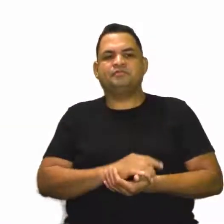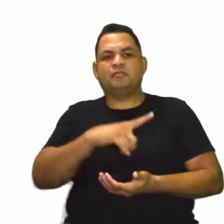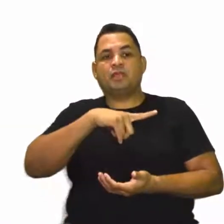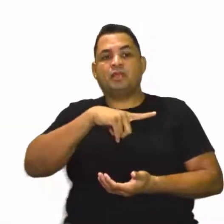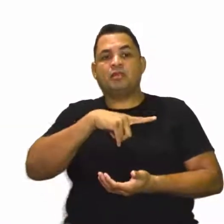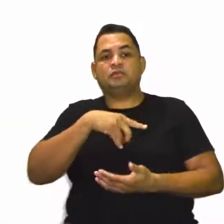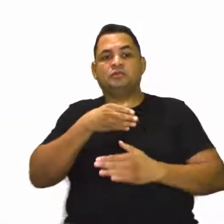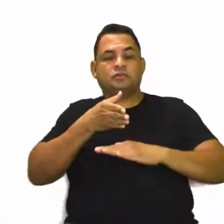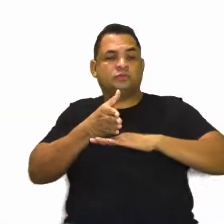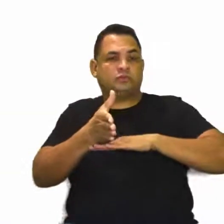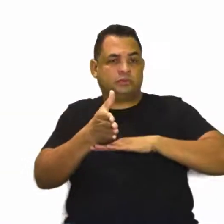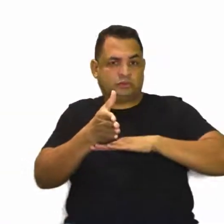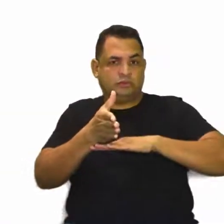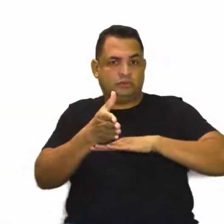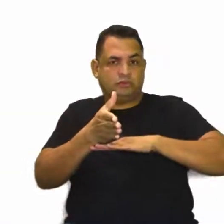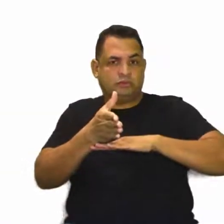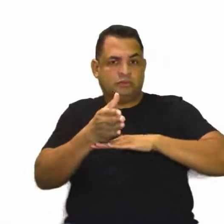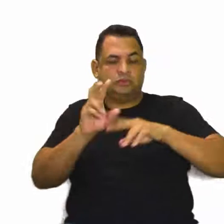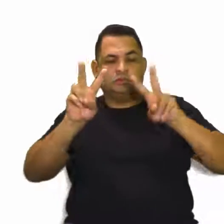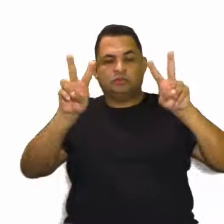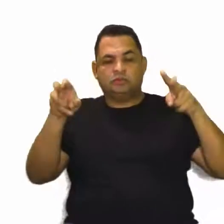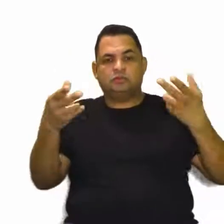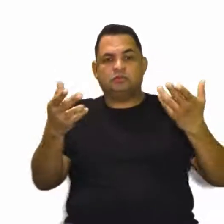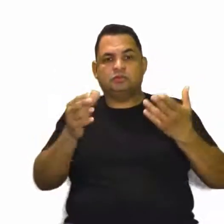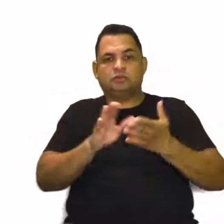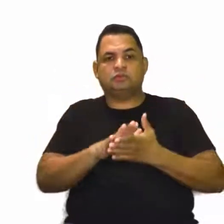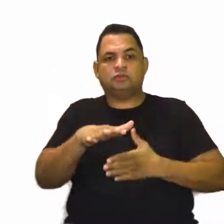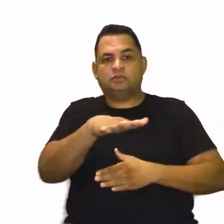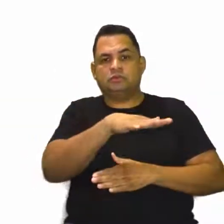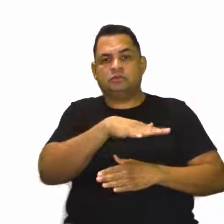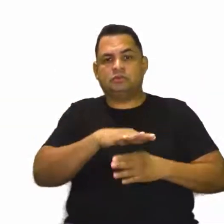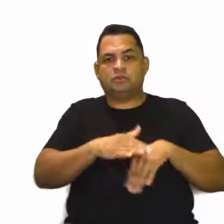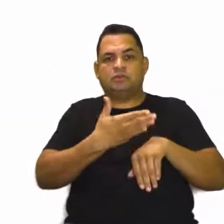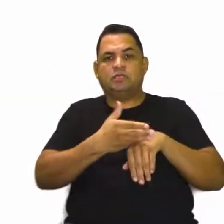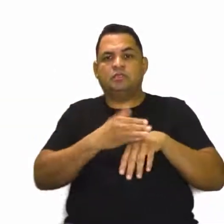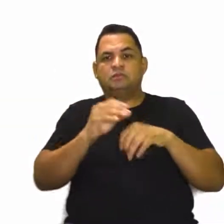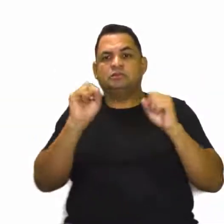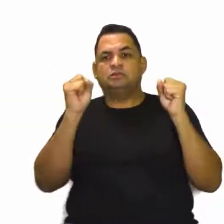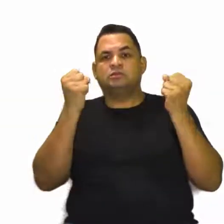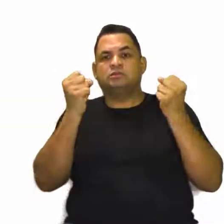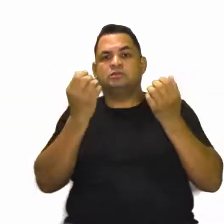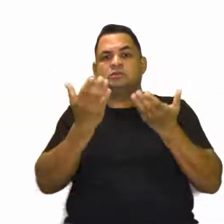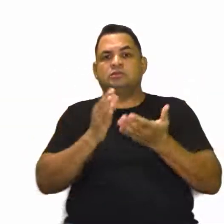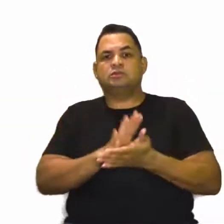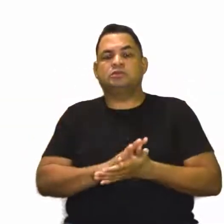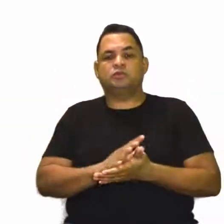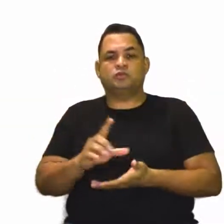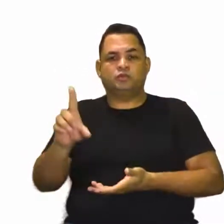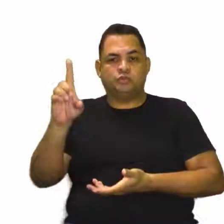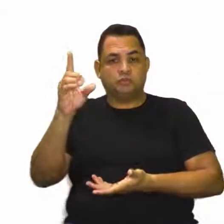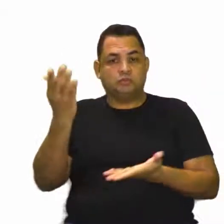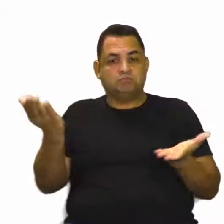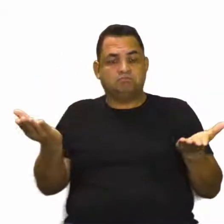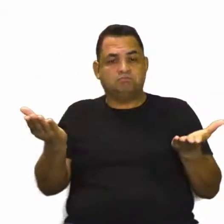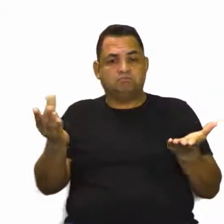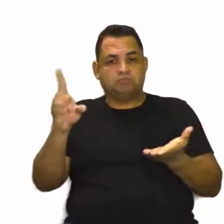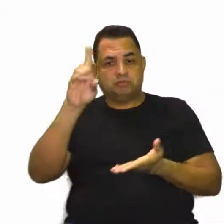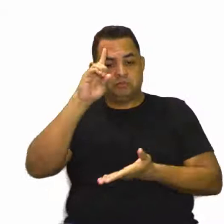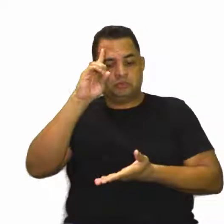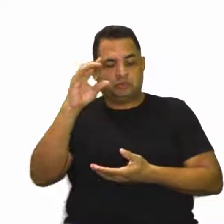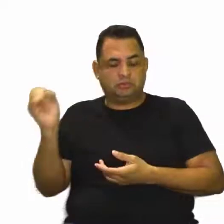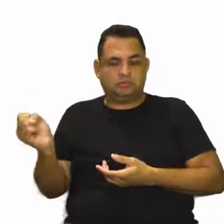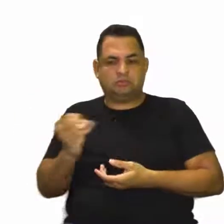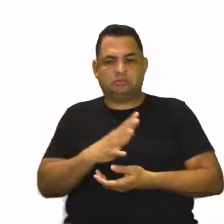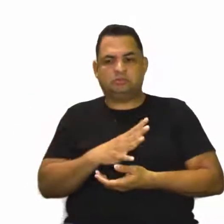Aí a gente entra numa outra subtemática que são as dimensões da prática da atividade física na vida diária